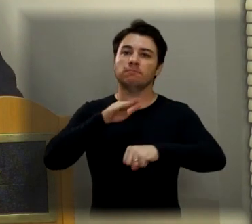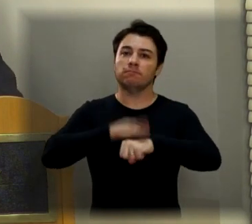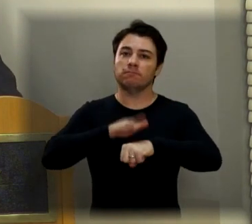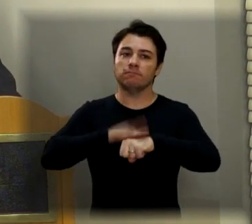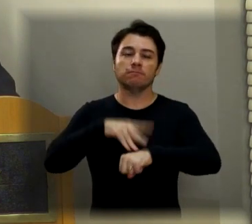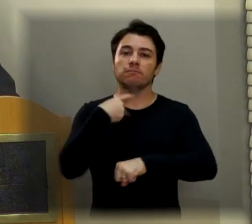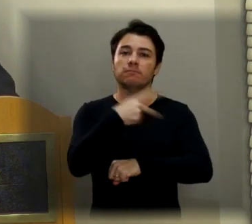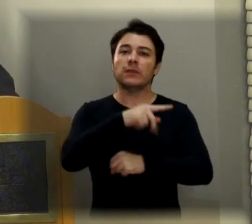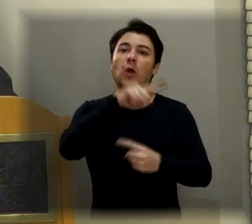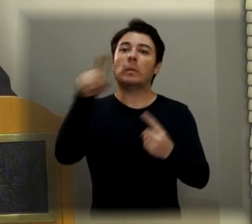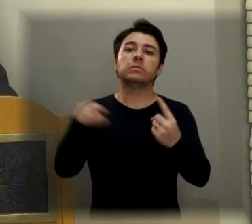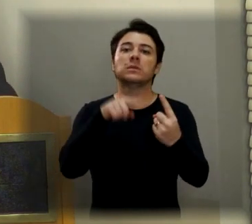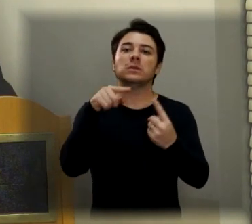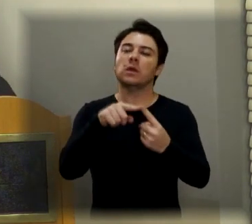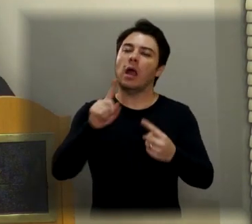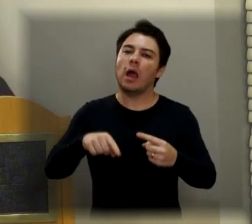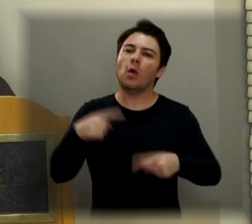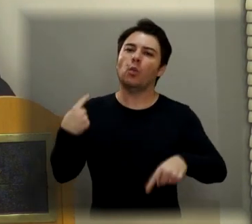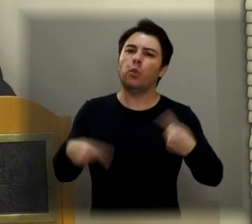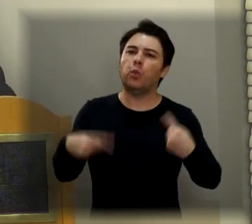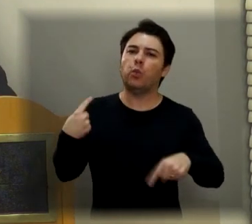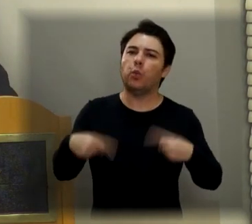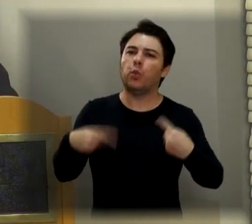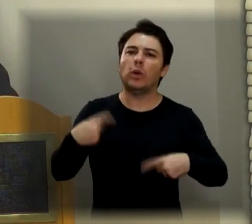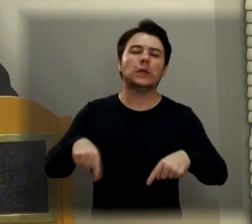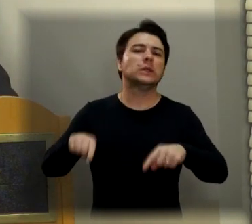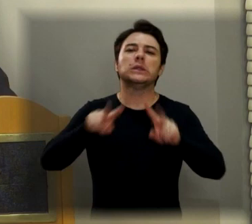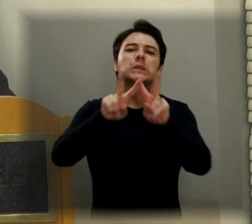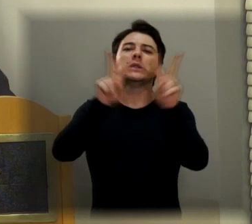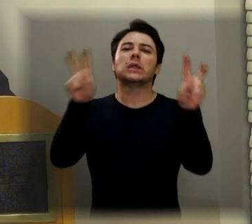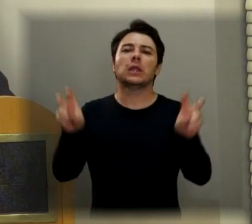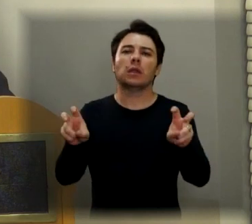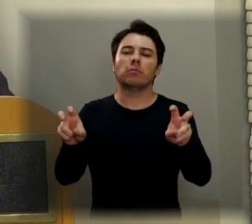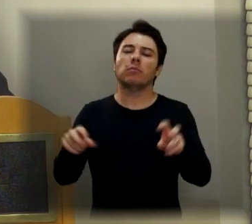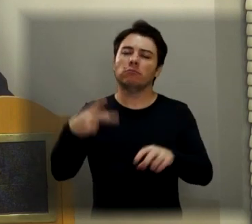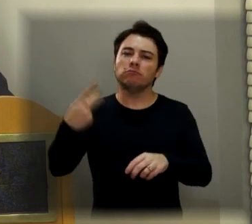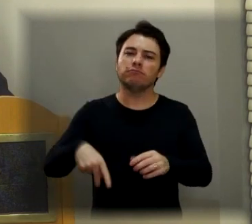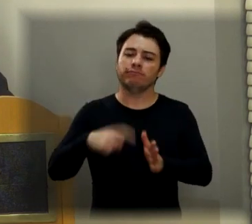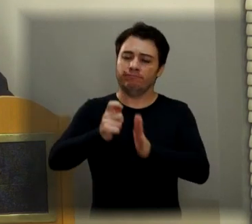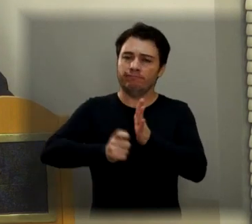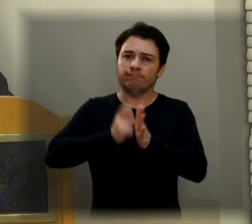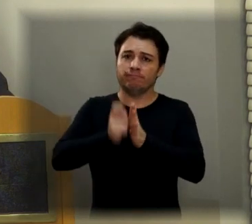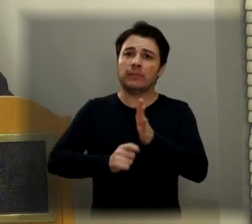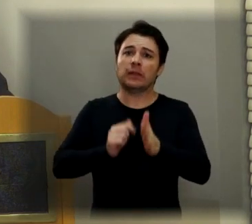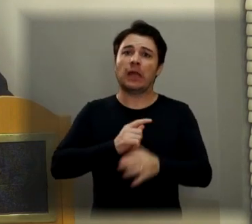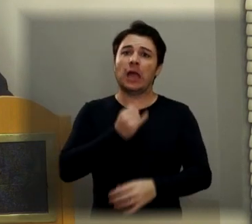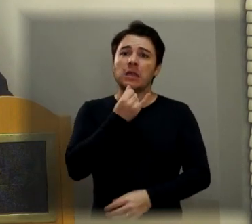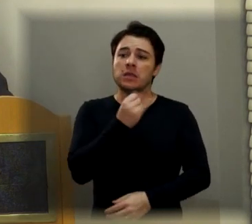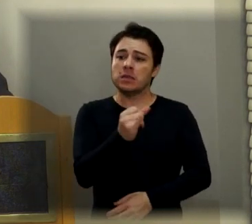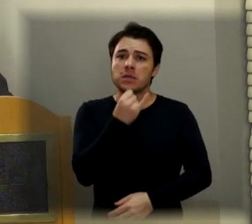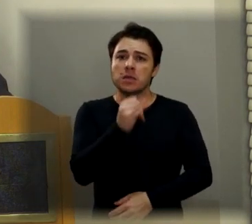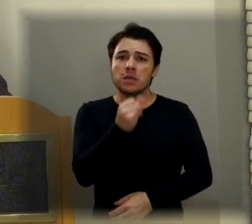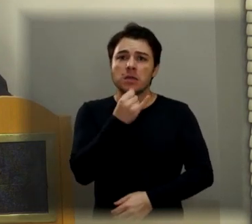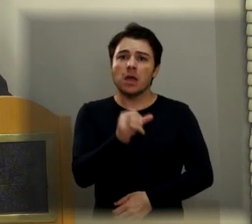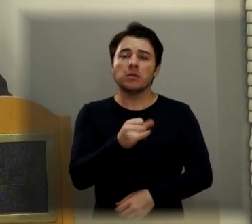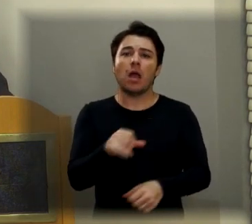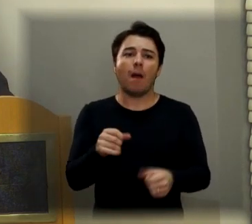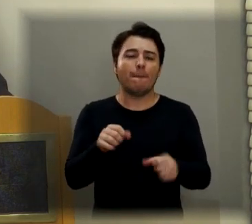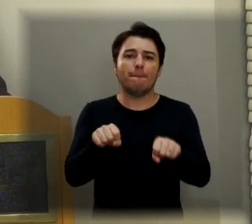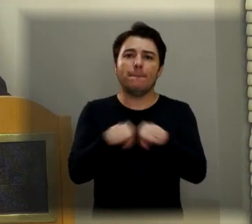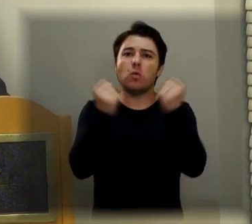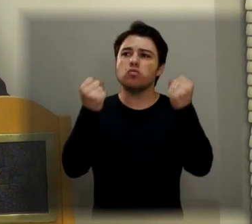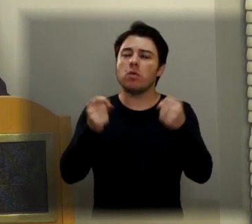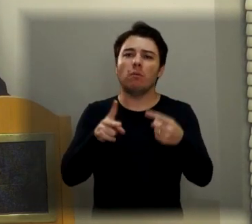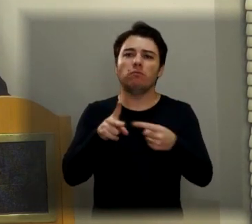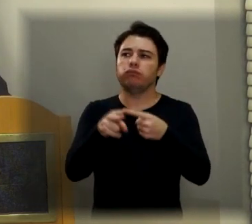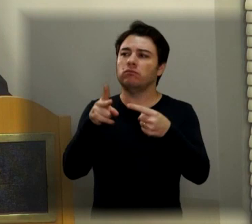com o objetivo de discutir e esclarecer o tema constantes quedas de energia elétrica na cidade de Araraquara